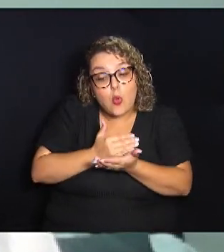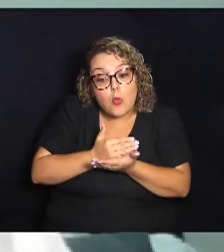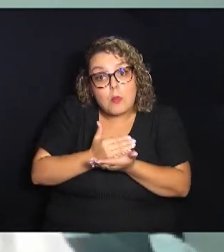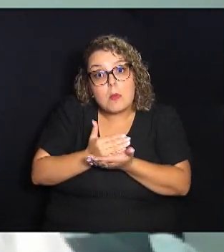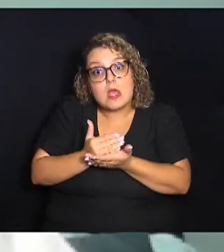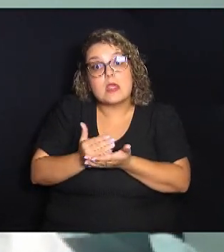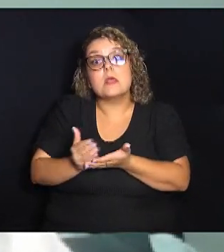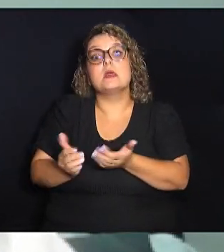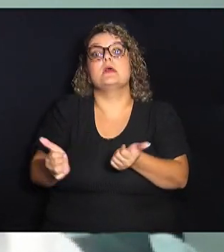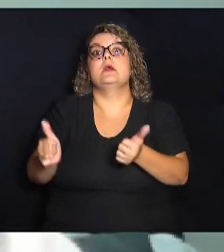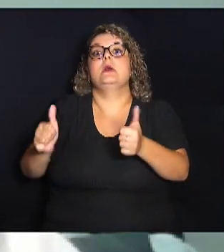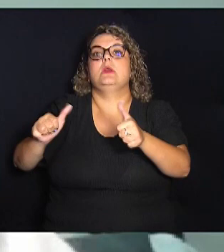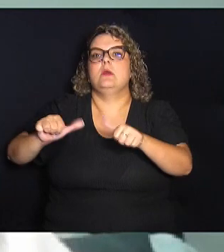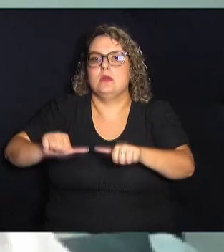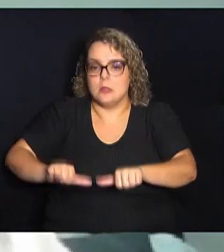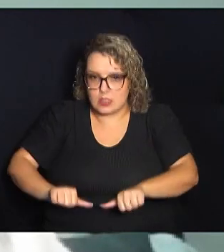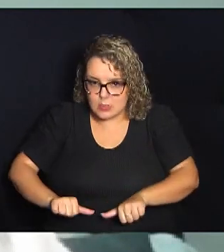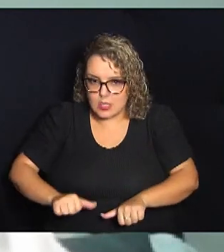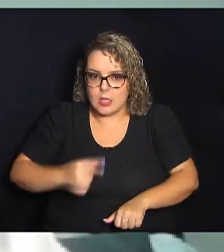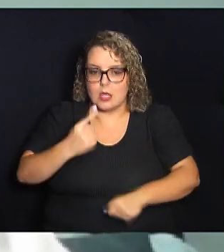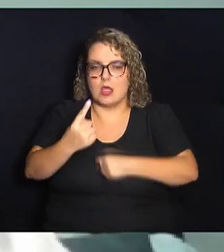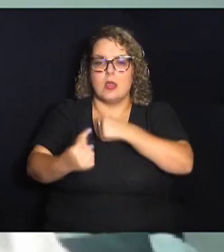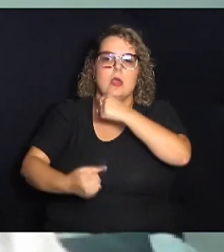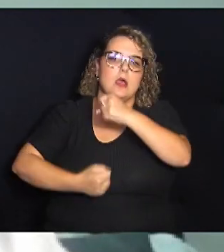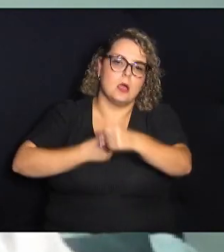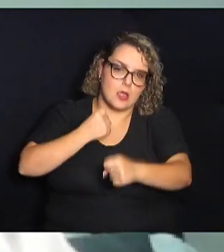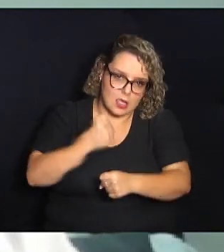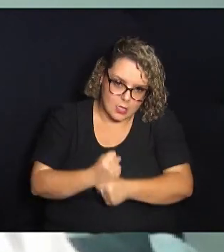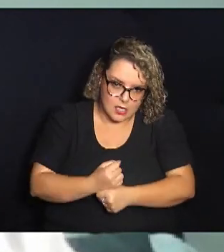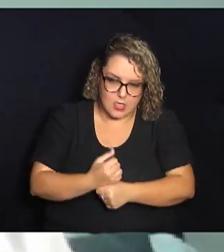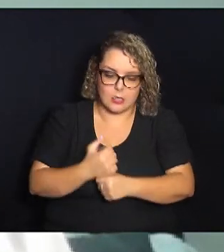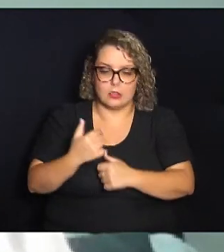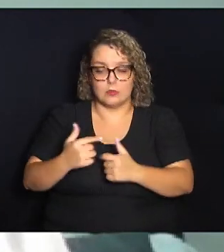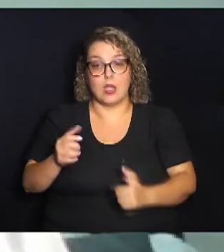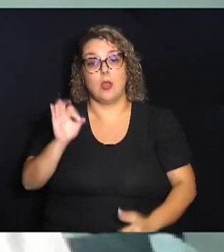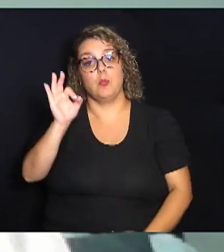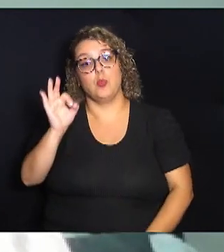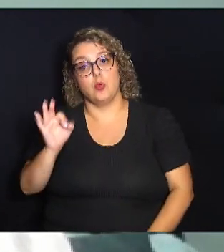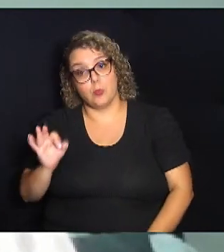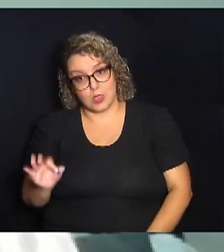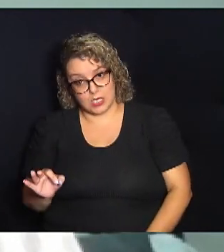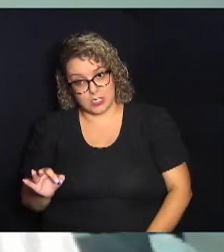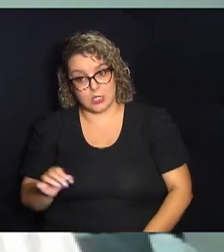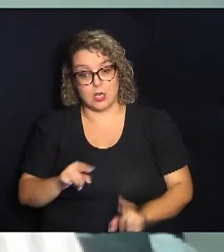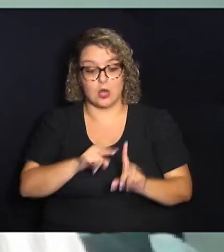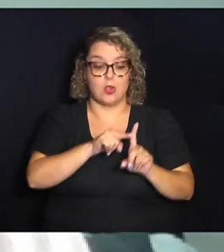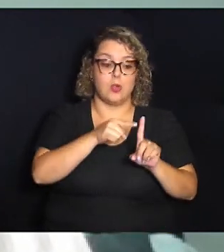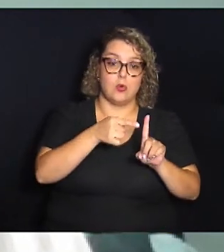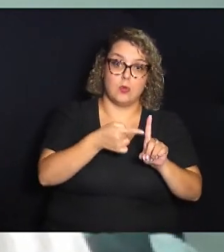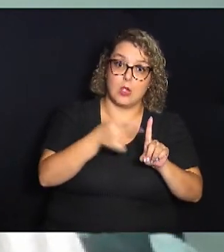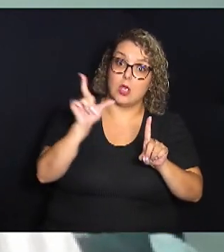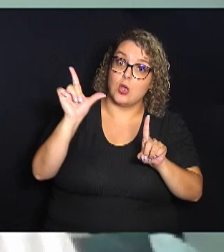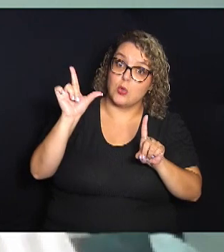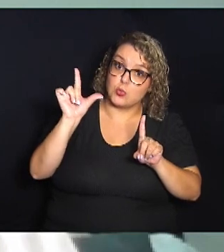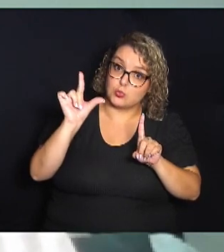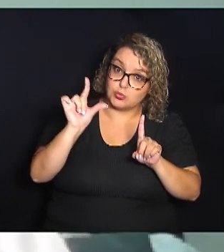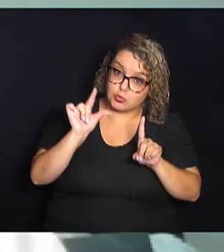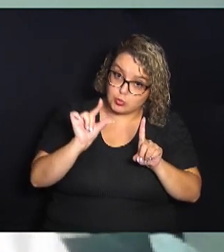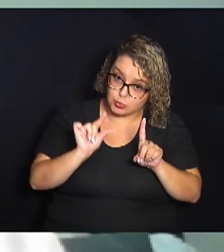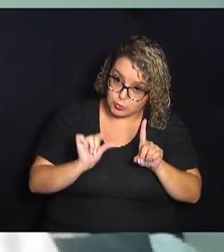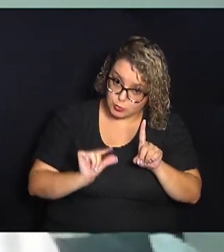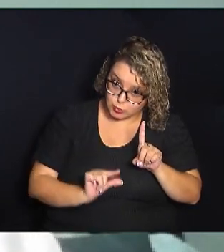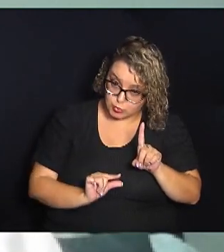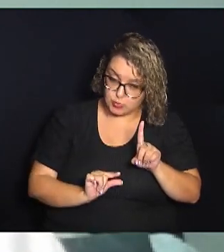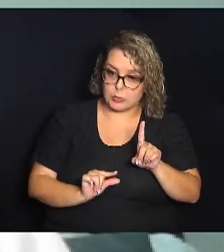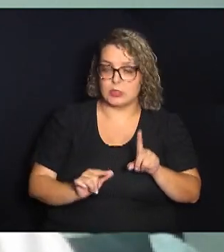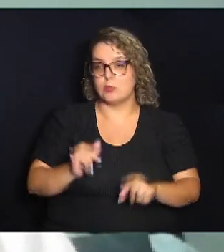falência. Cada ano que passa, a probabilidade dela engravidar vai diminuindo. Então, por